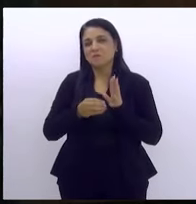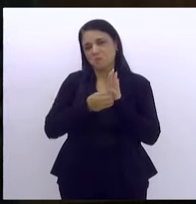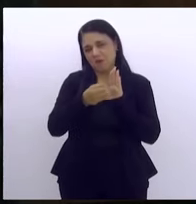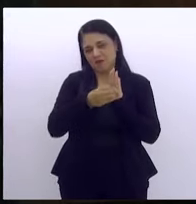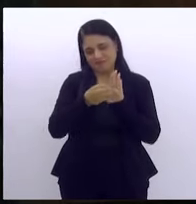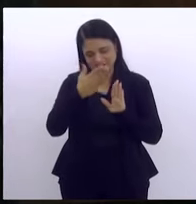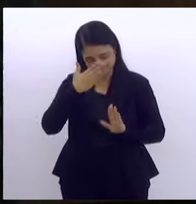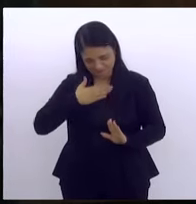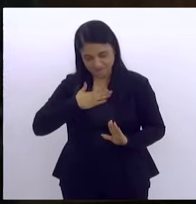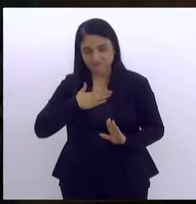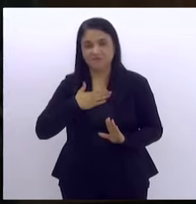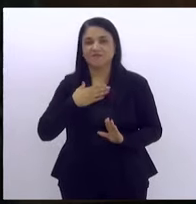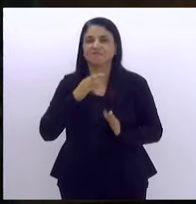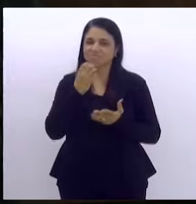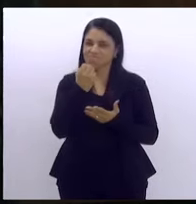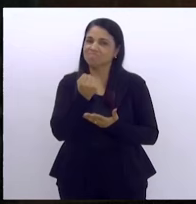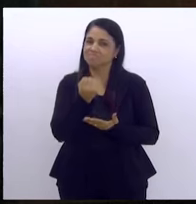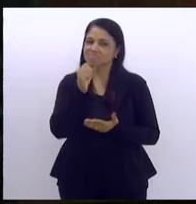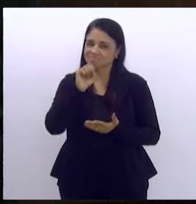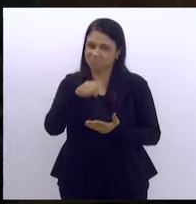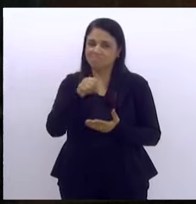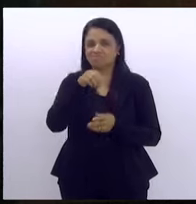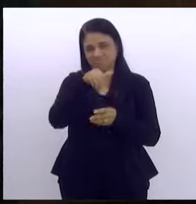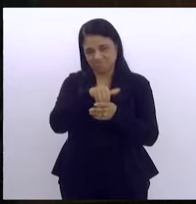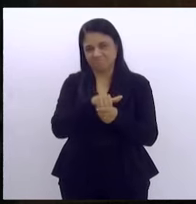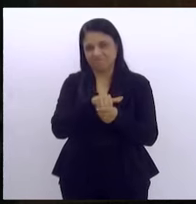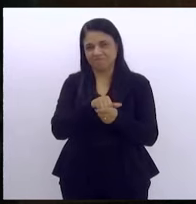é favorável no mérito.